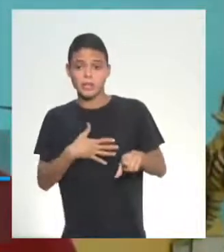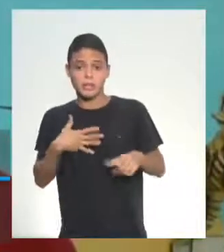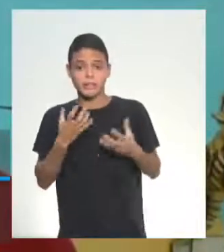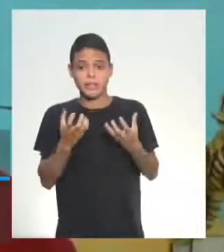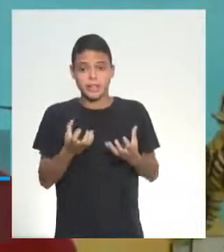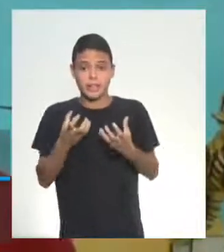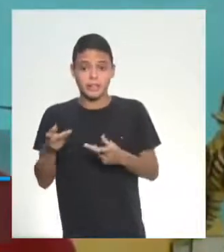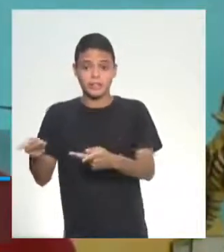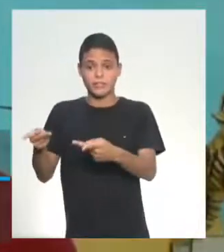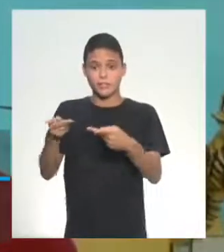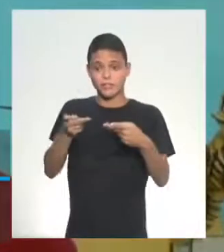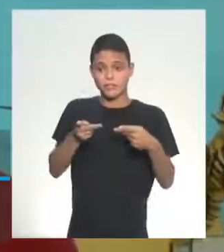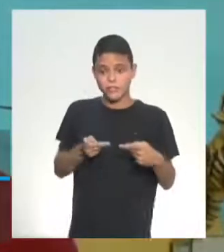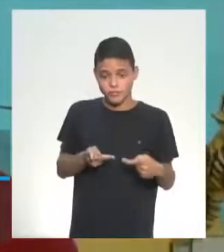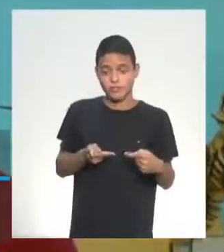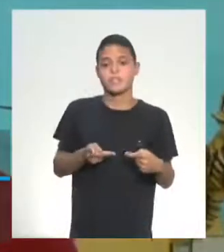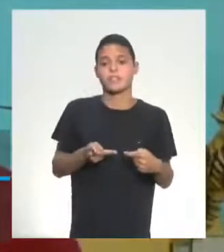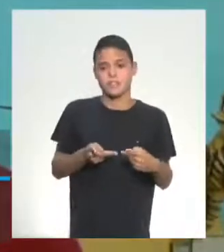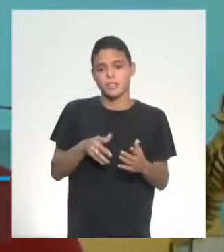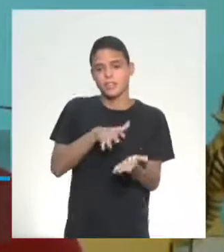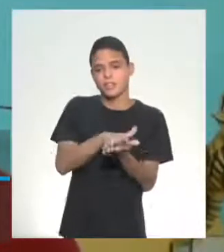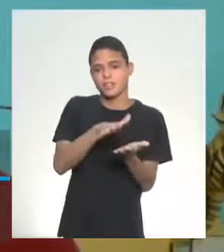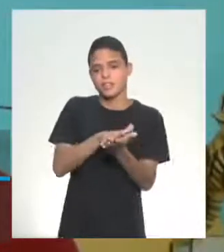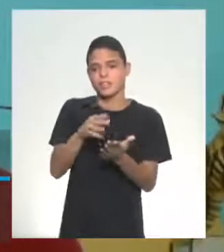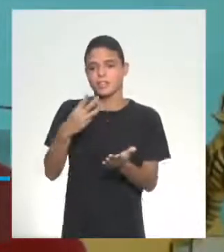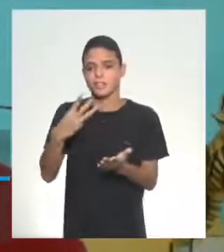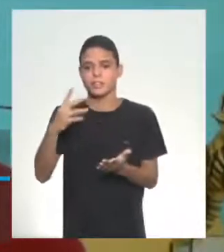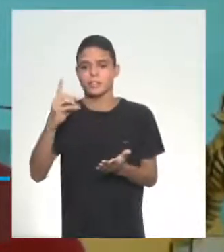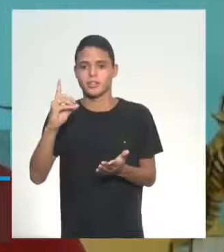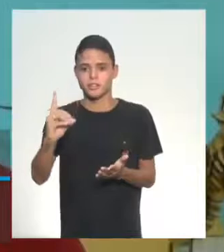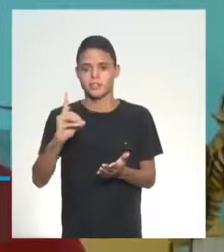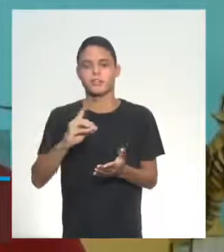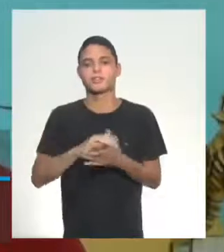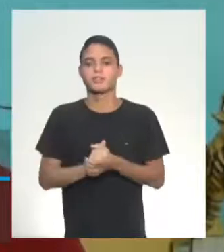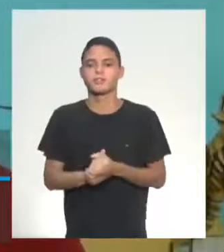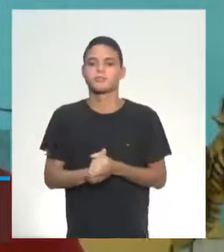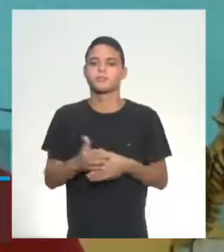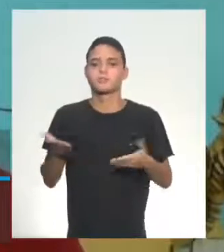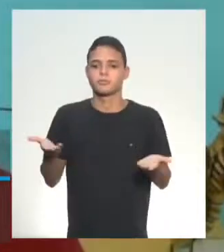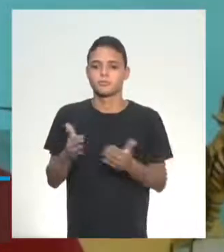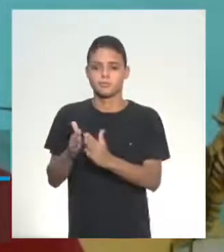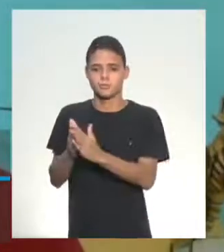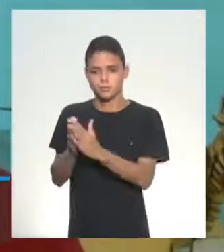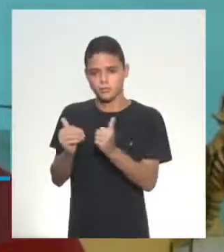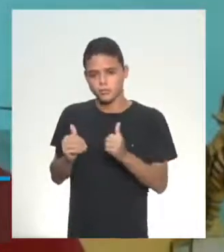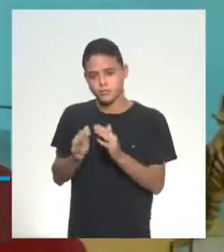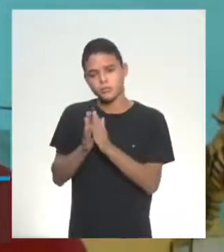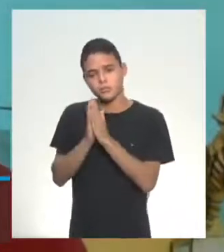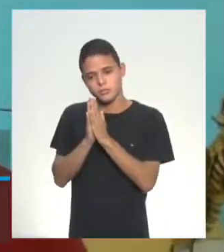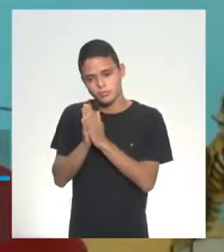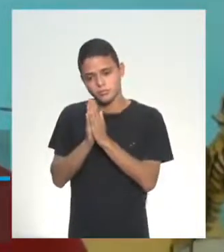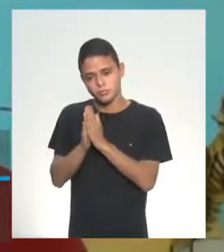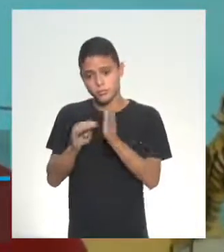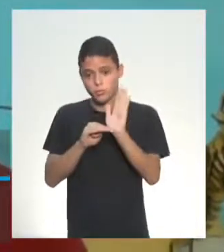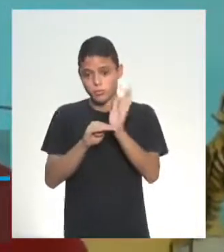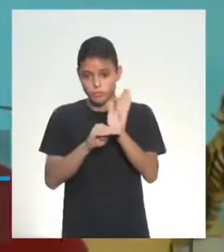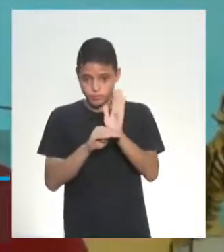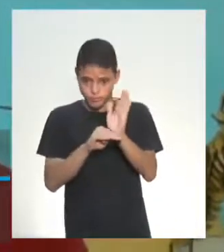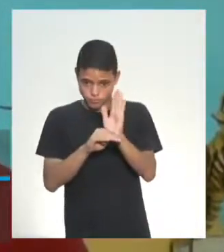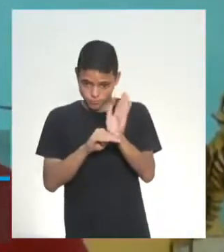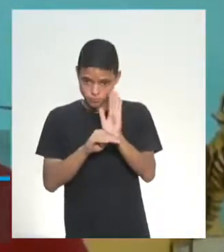para conhecer aqui de perto a nossa impressora, tá bom? Então, eu vou pedir que você não saia daí, a gente vai assistir agora a